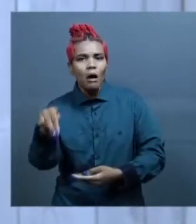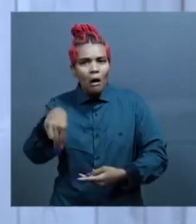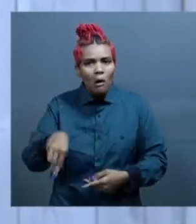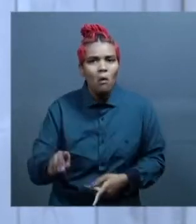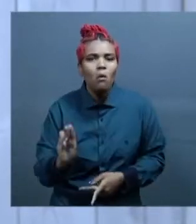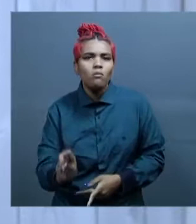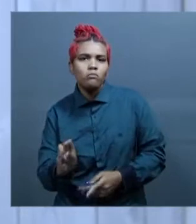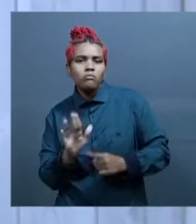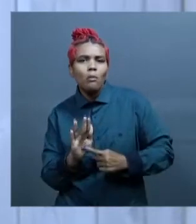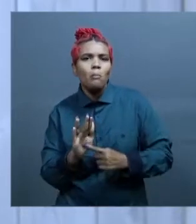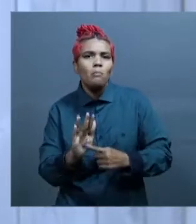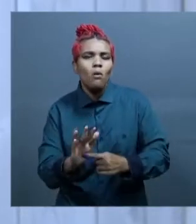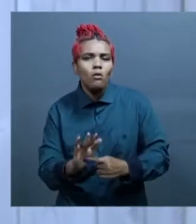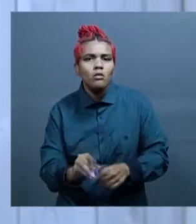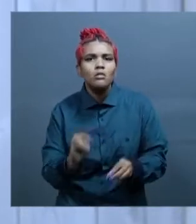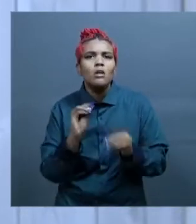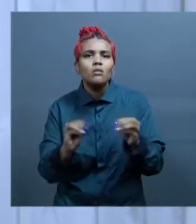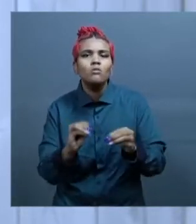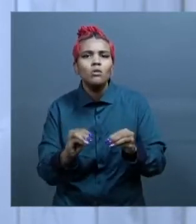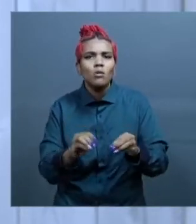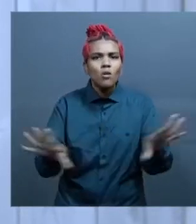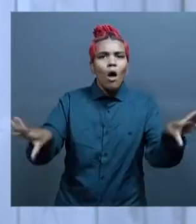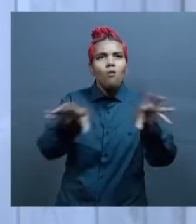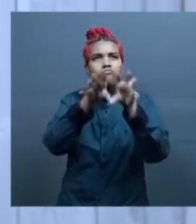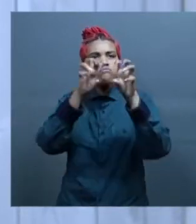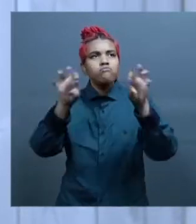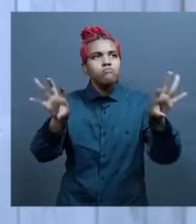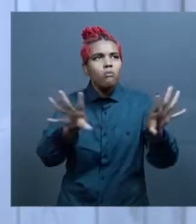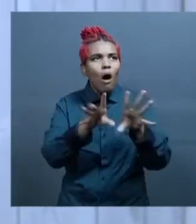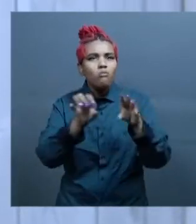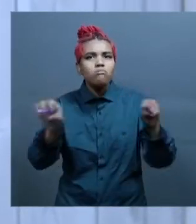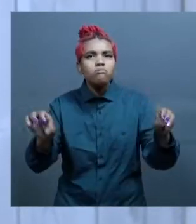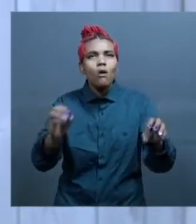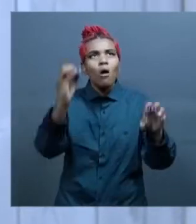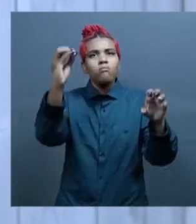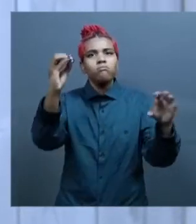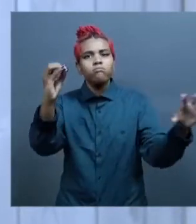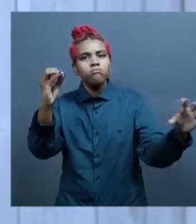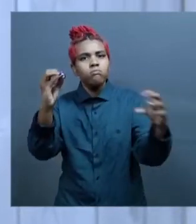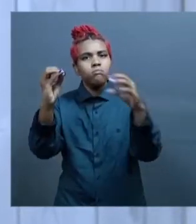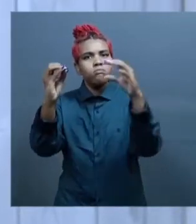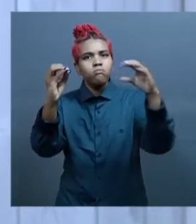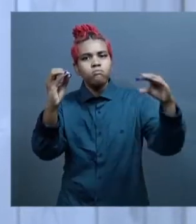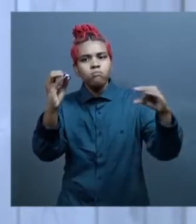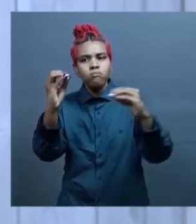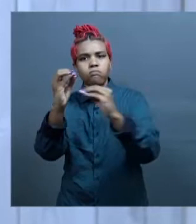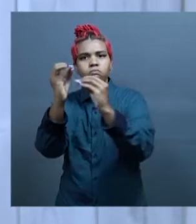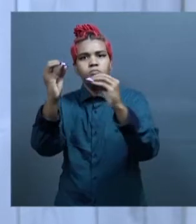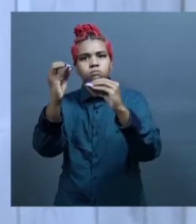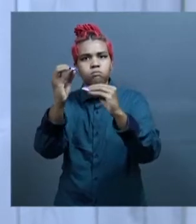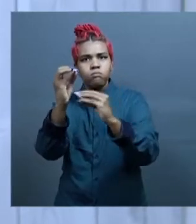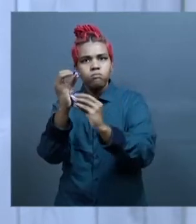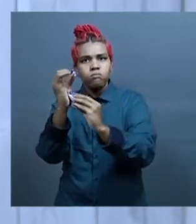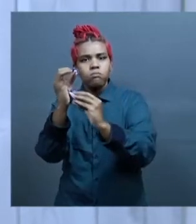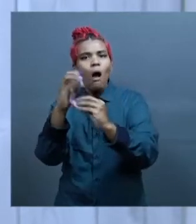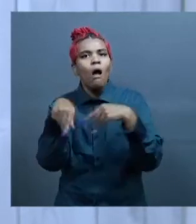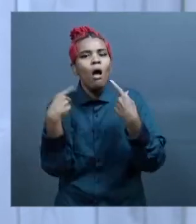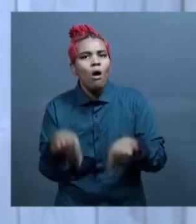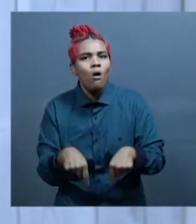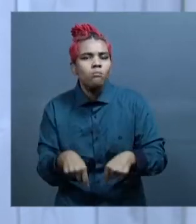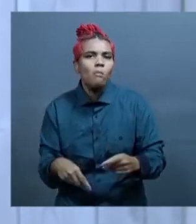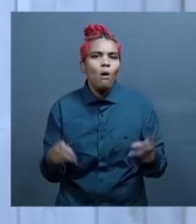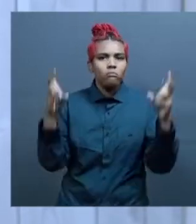estufa na atmosfera atingiram recorde no ano passado esse assunto é o destaque do nosso jornal de